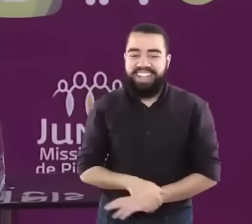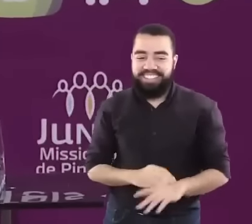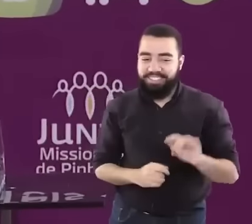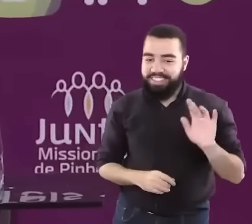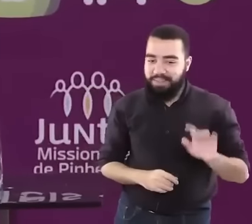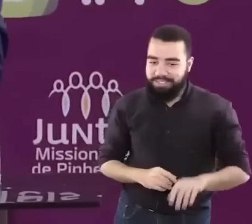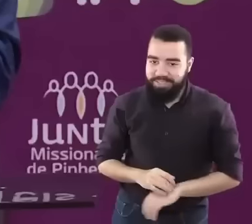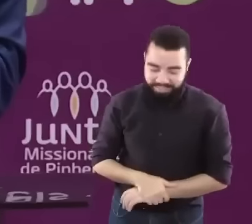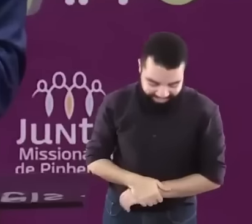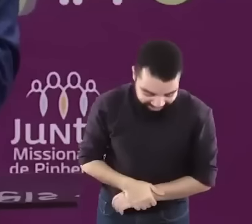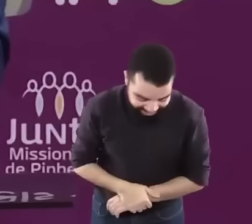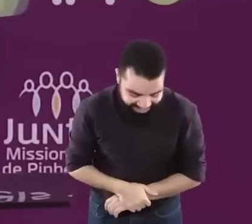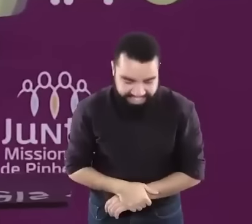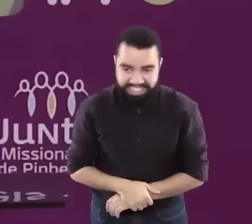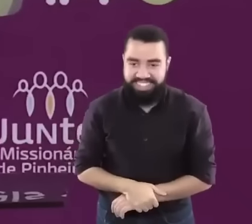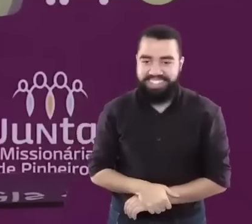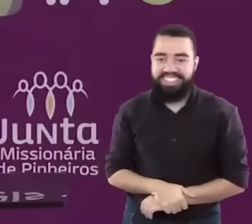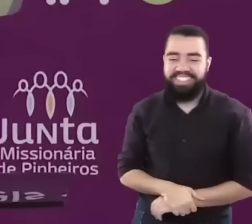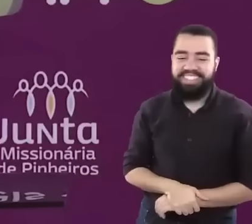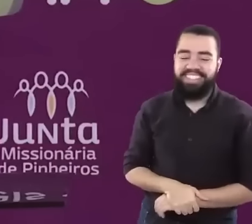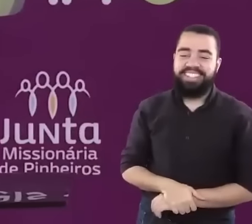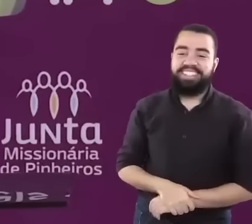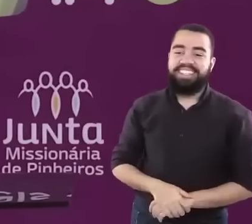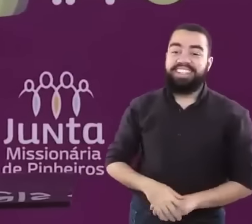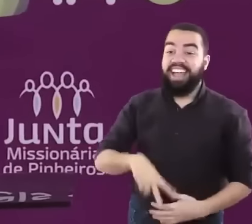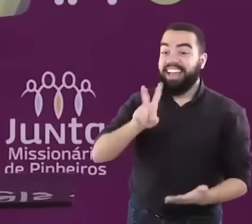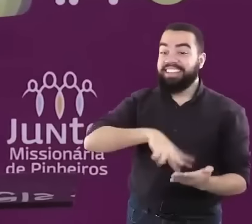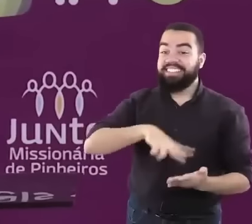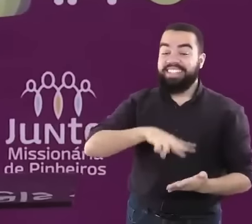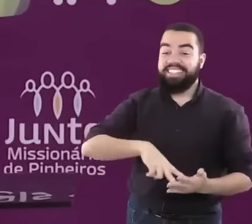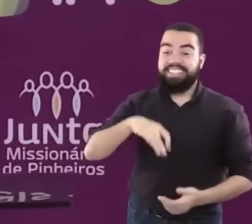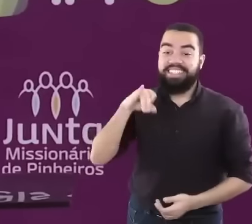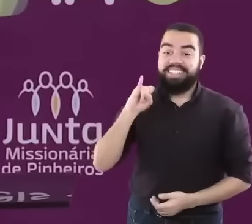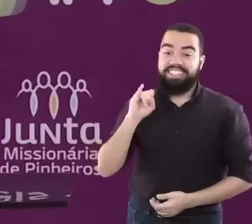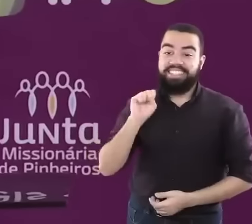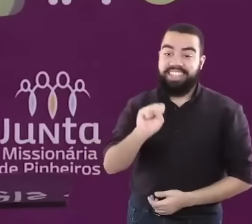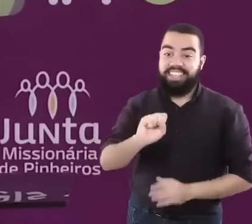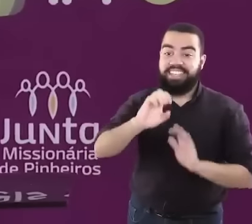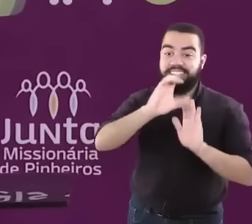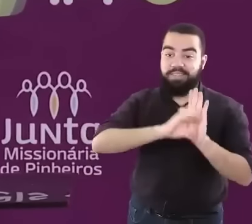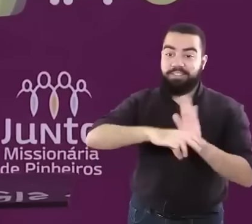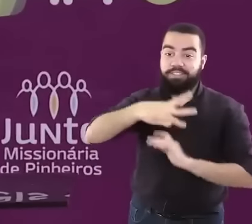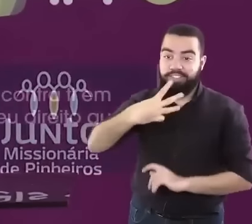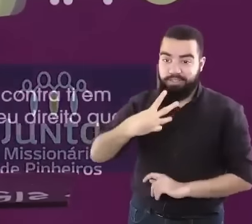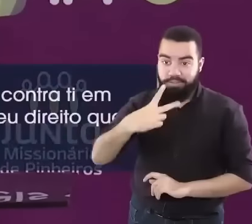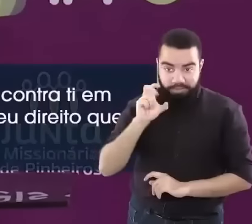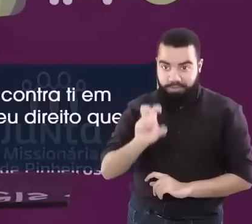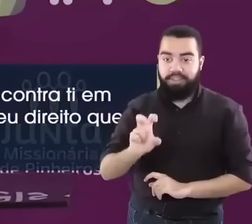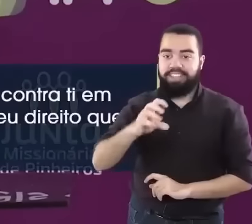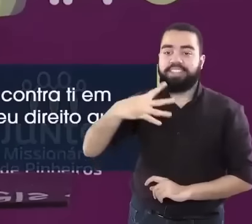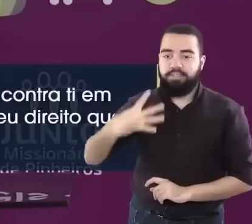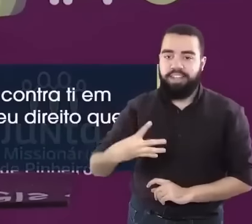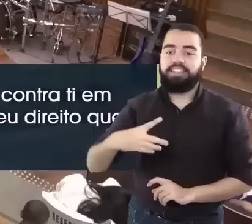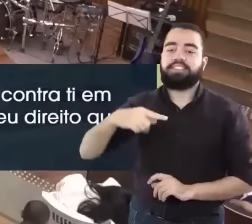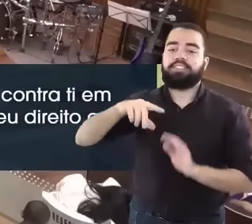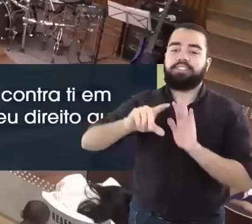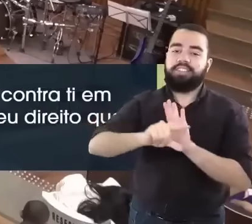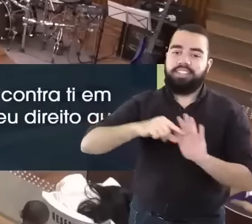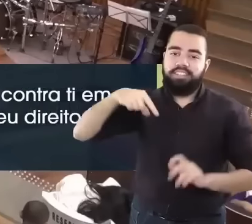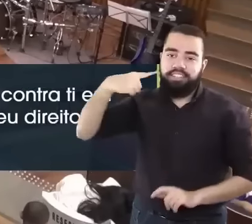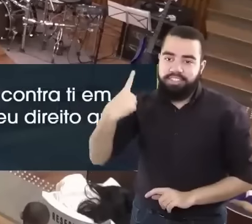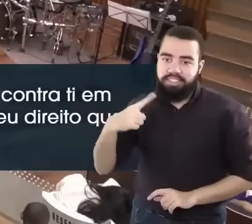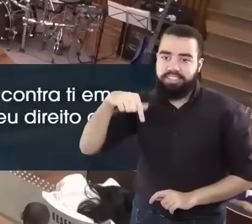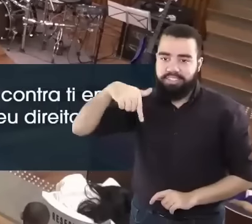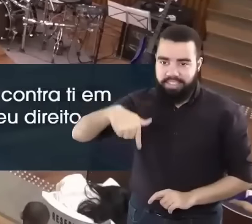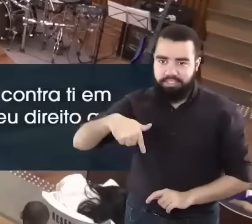Vamos ler juntos bem forte Isaías 54:17 que que ele diz aí toda